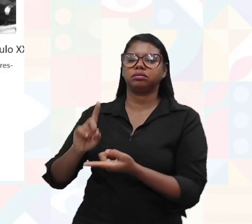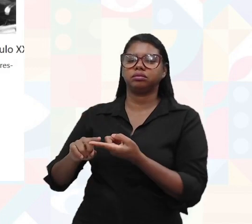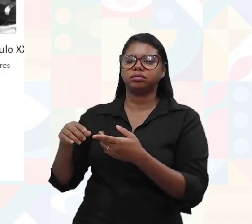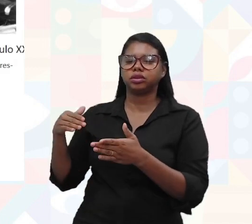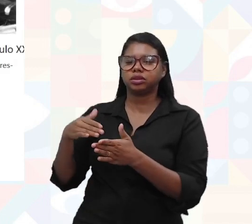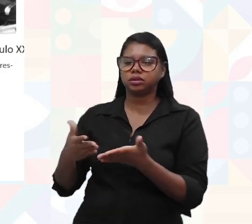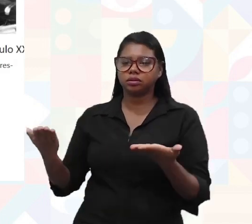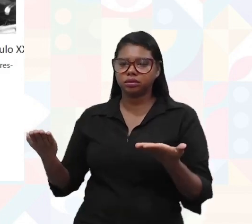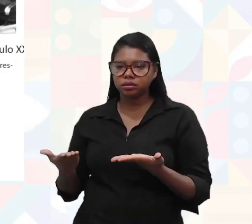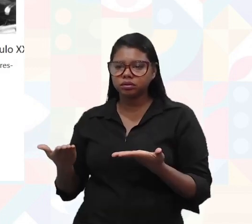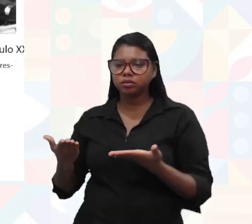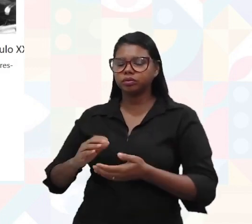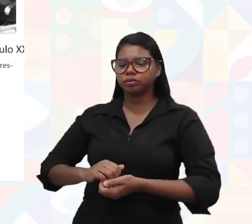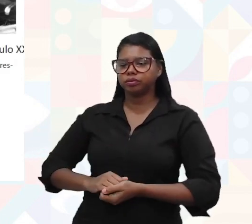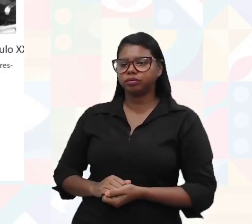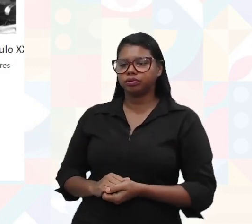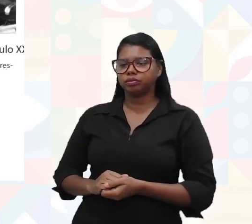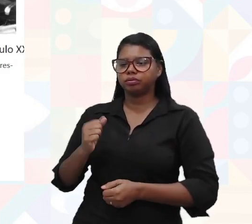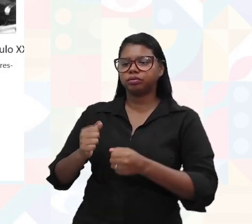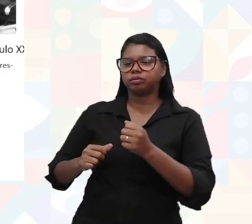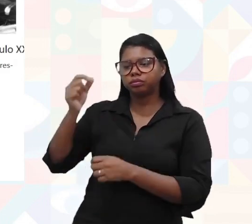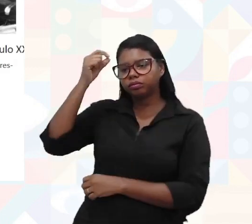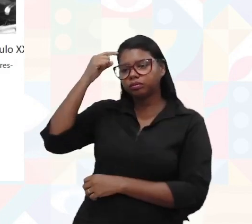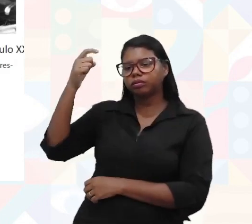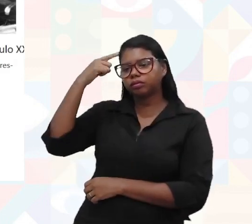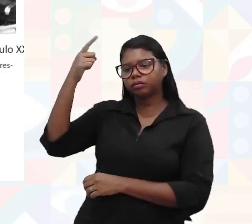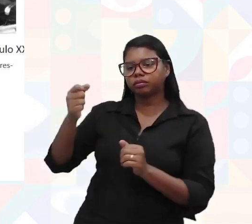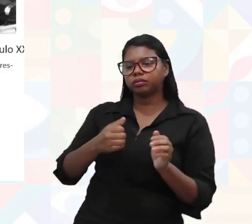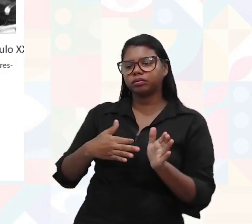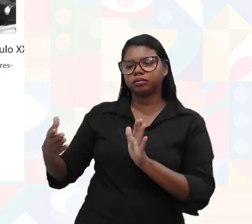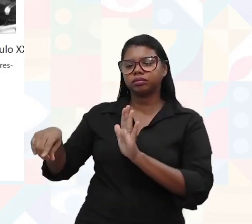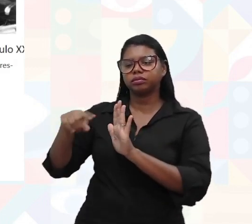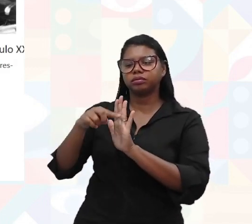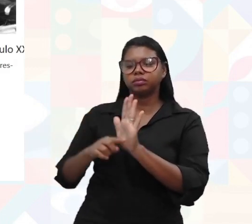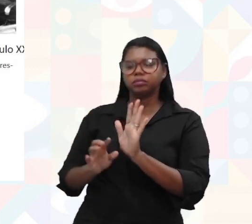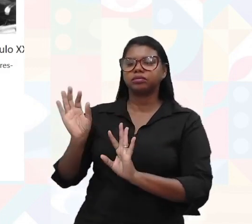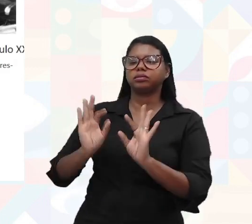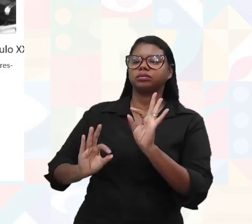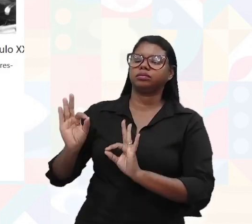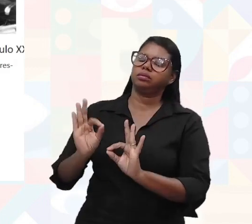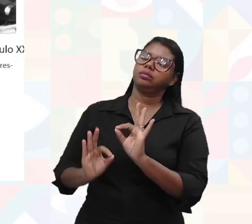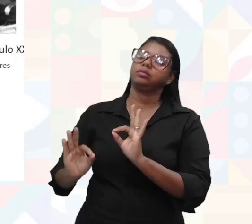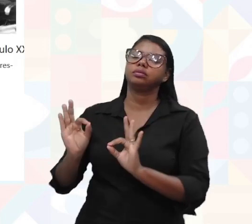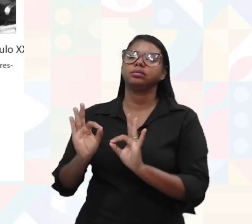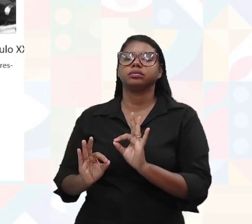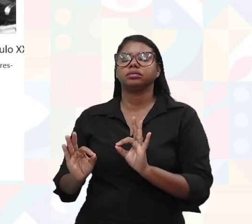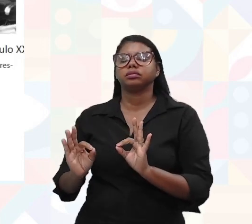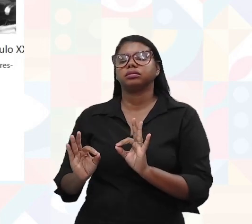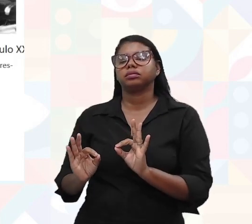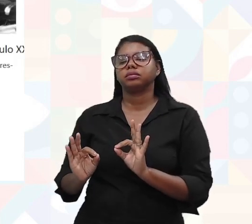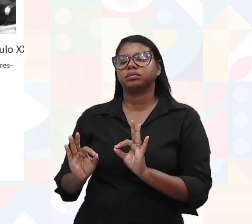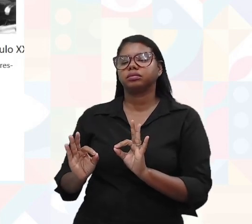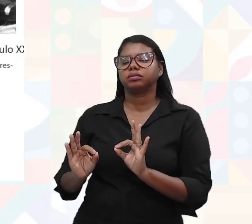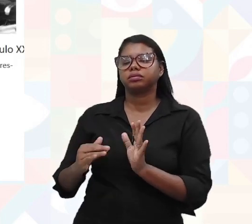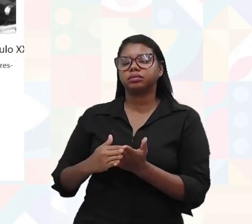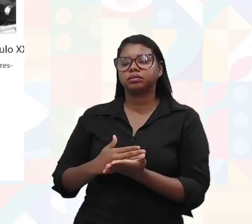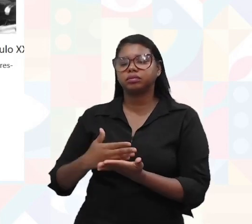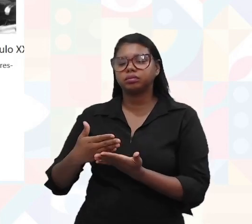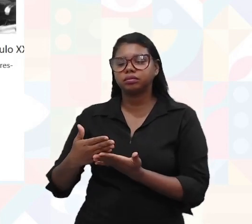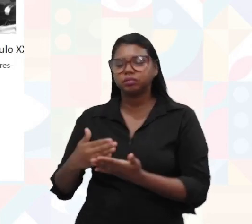hoje, onde você tem a ideia de produção em série. A produção em série vai demandar desde o